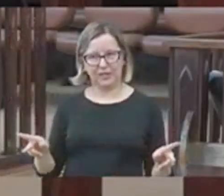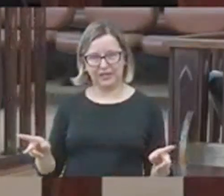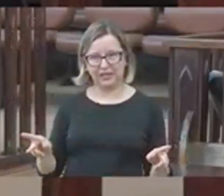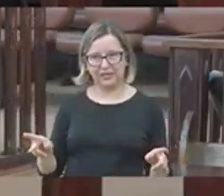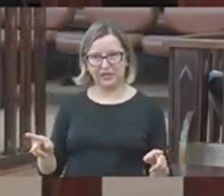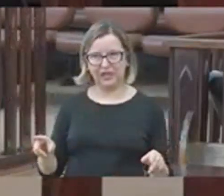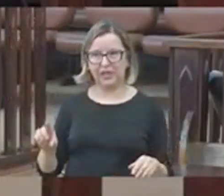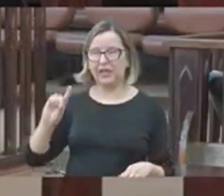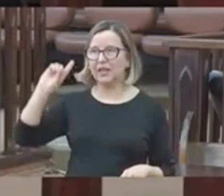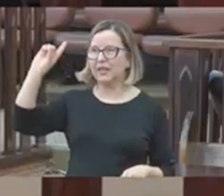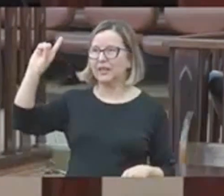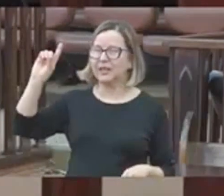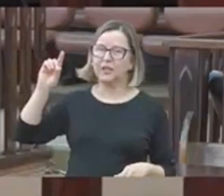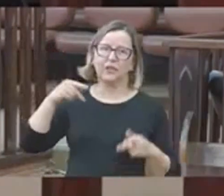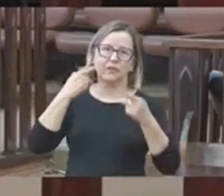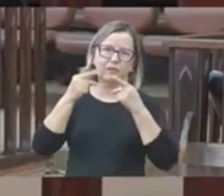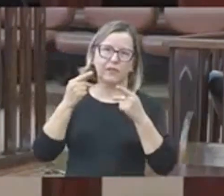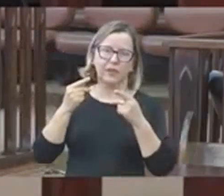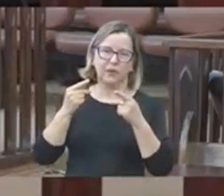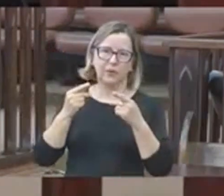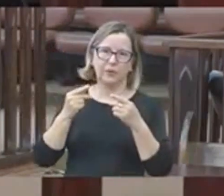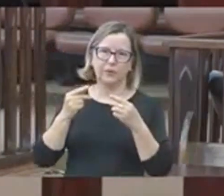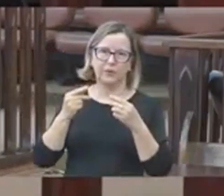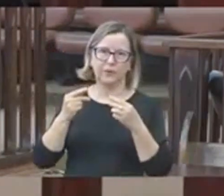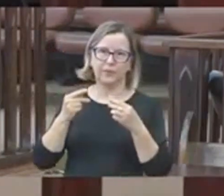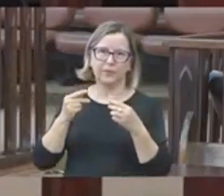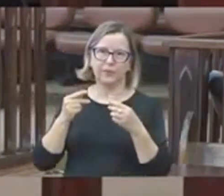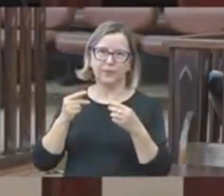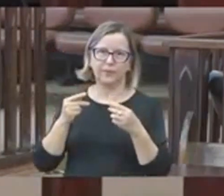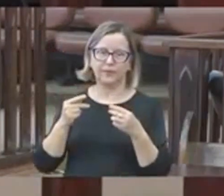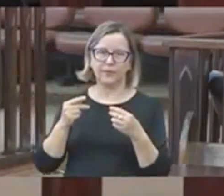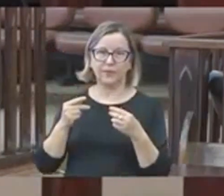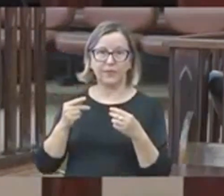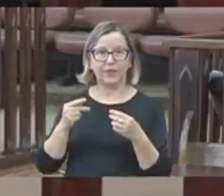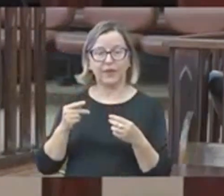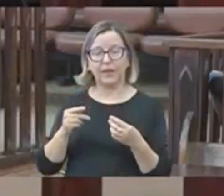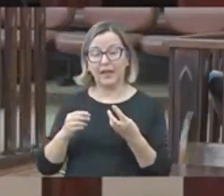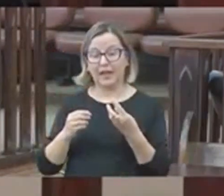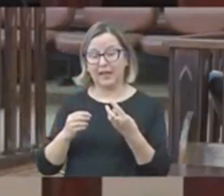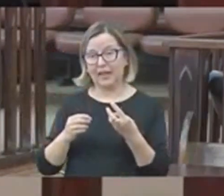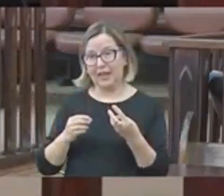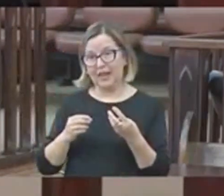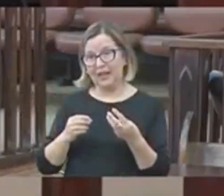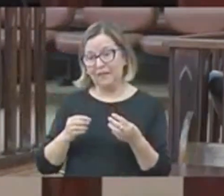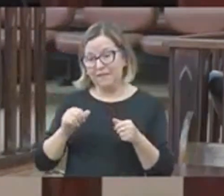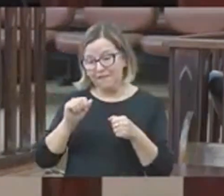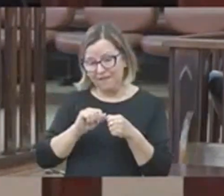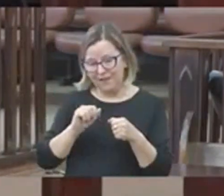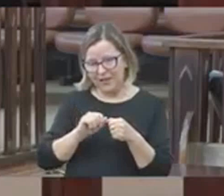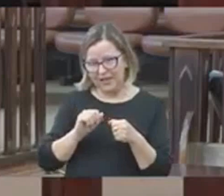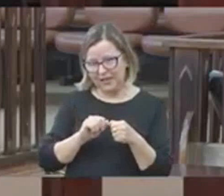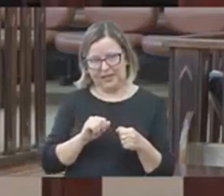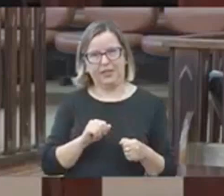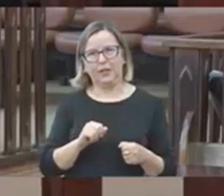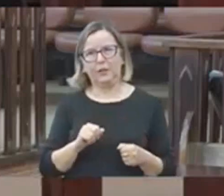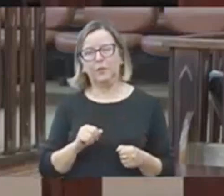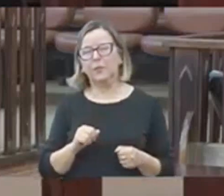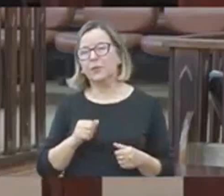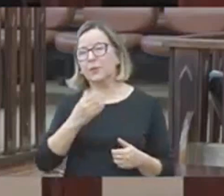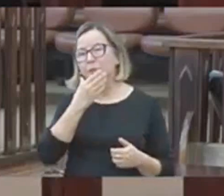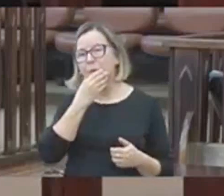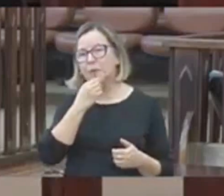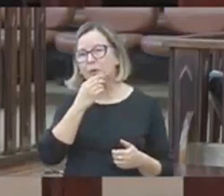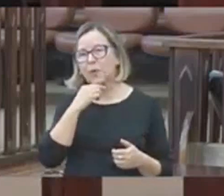o homem à nossa imagem e semelhança. O que é essa imagem e